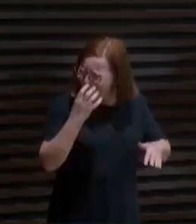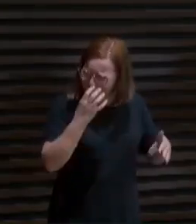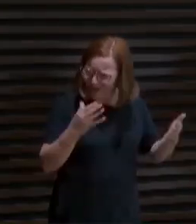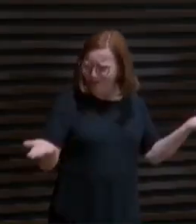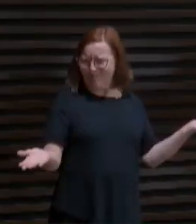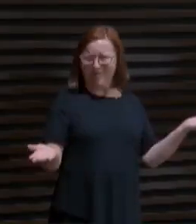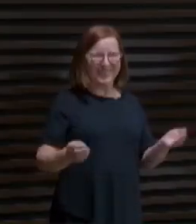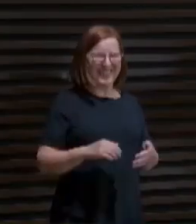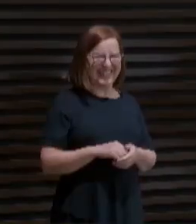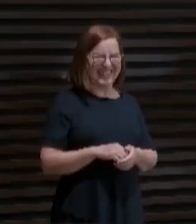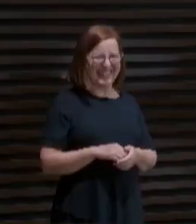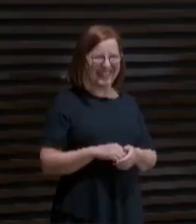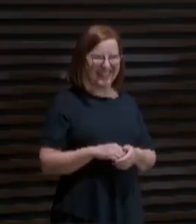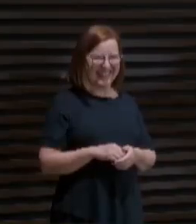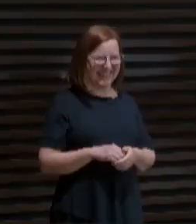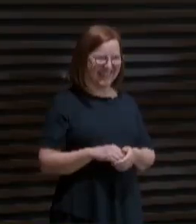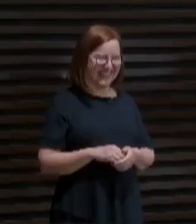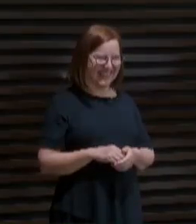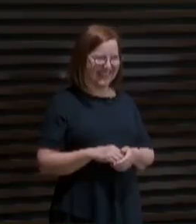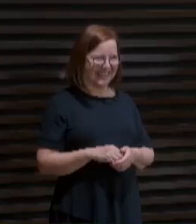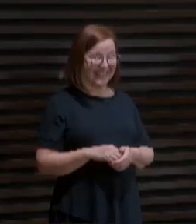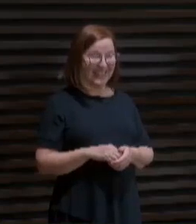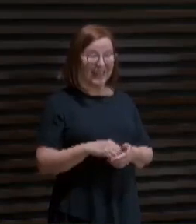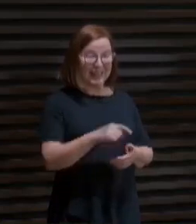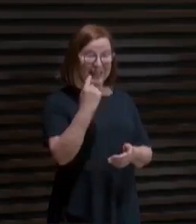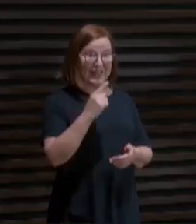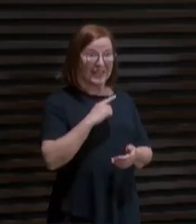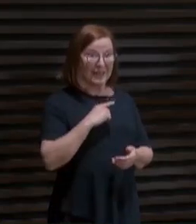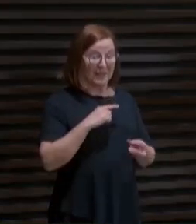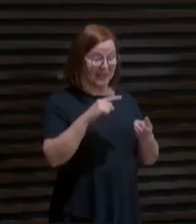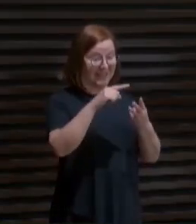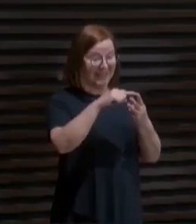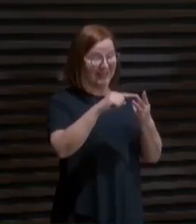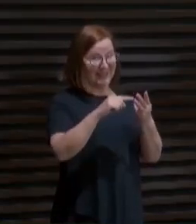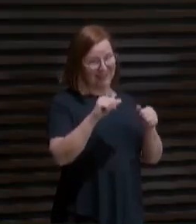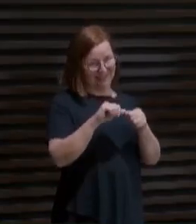Olha, nós temos 3 coisas a fazer: